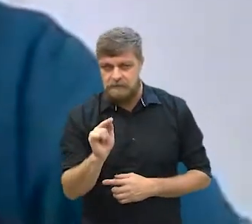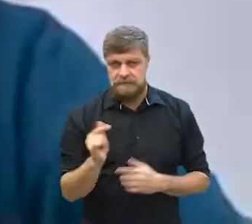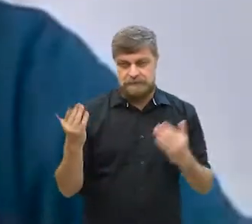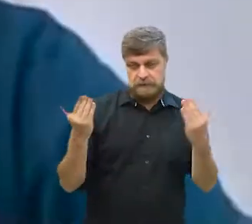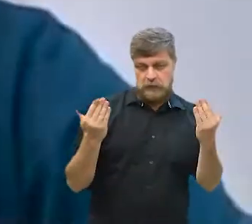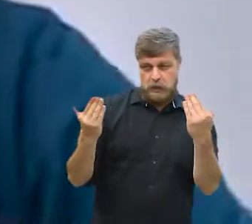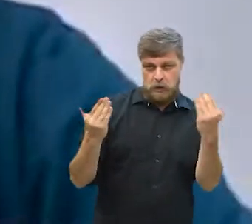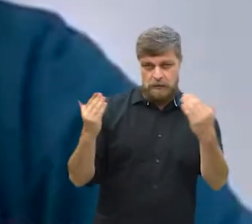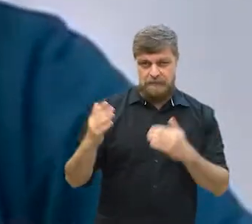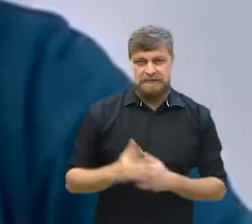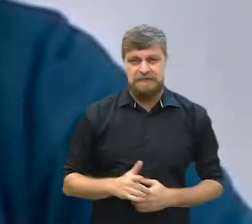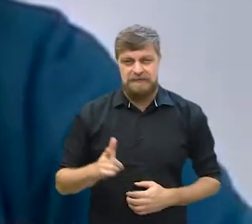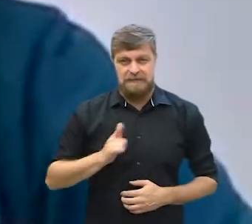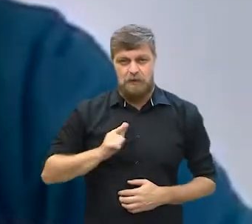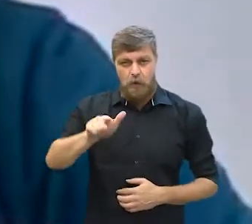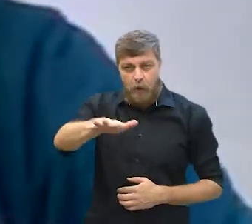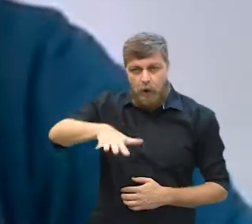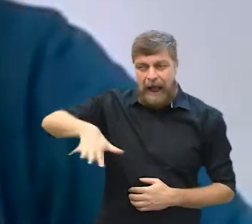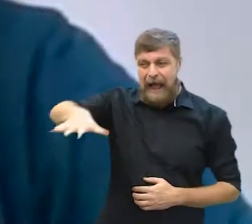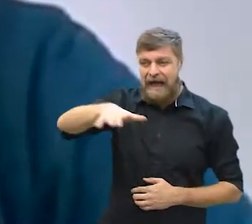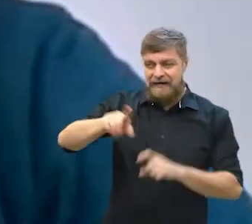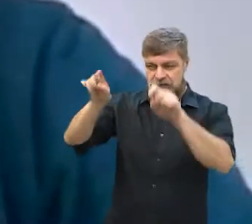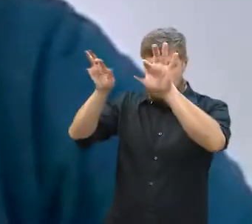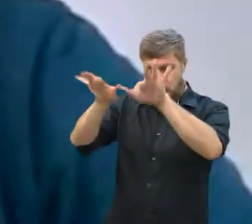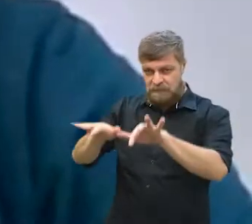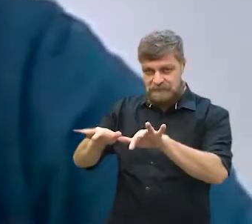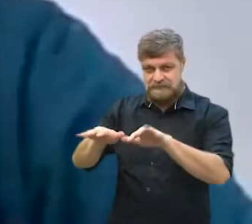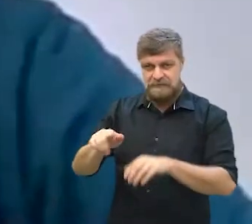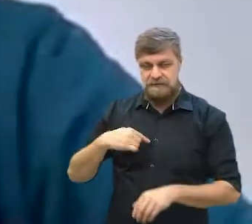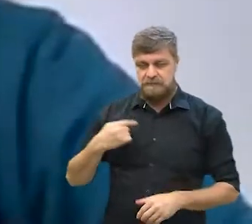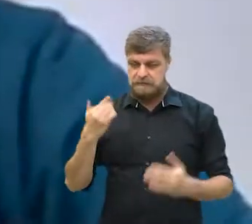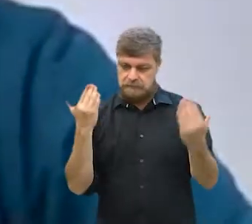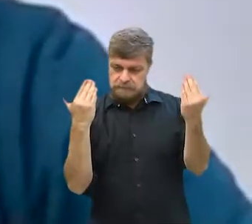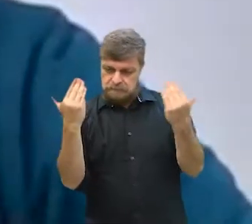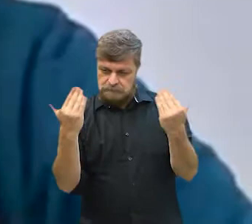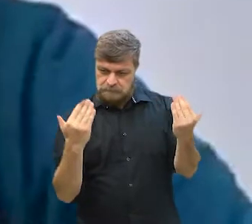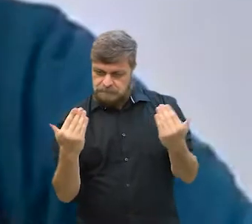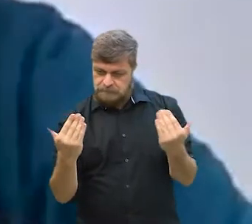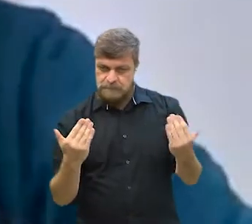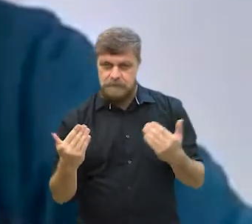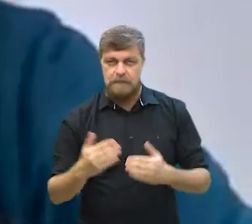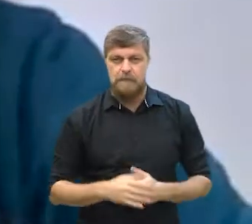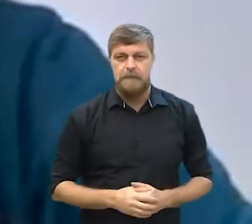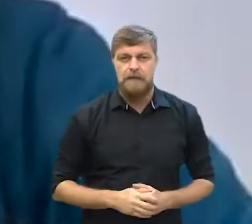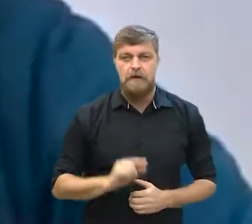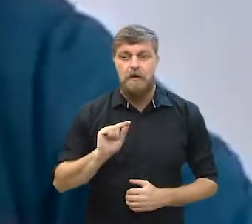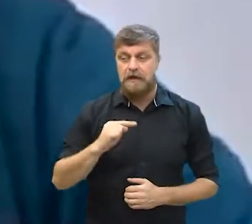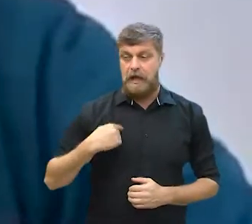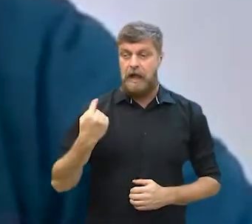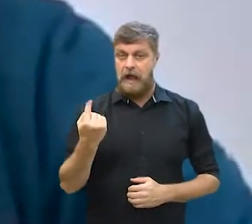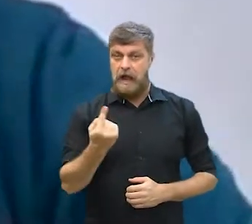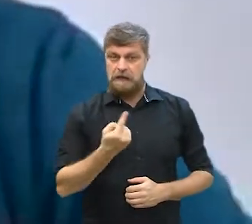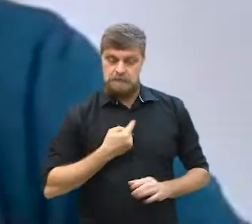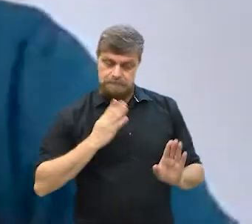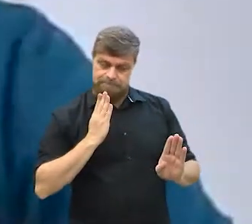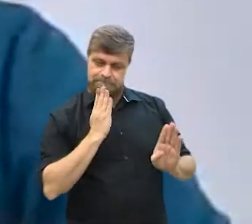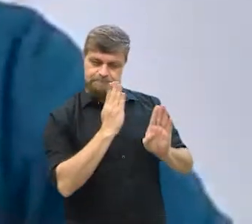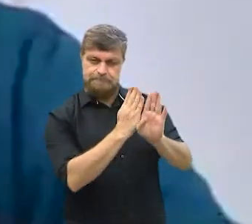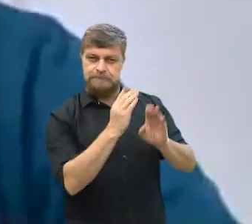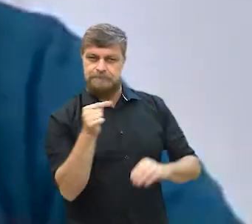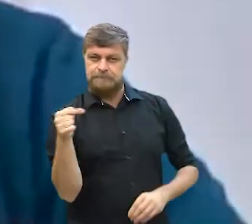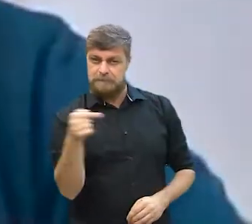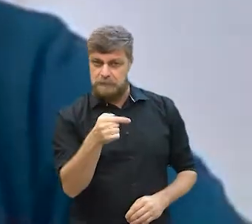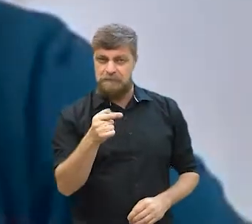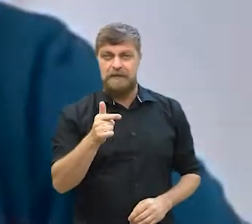em comparação com os grandes players, né, de computação em nuvem, dos players de cloud computing, nós